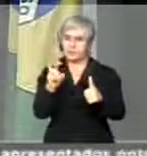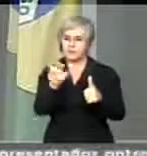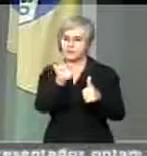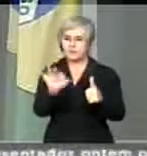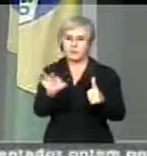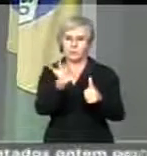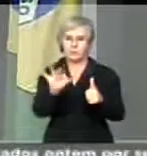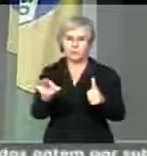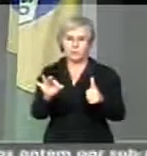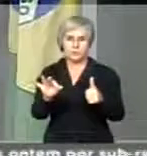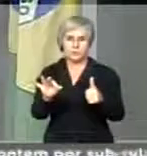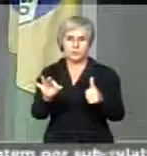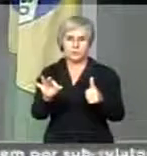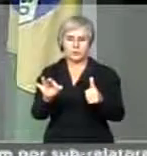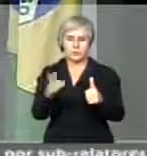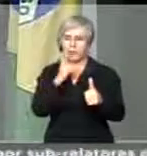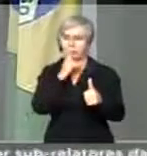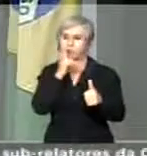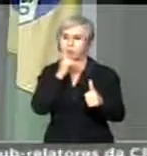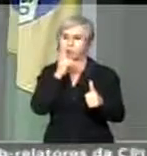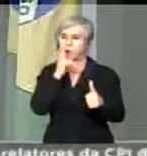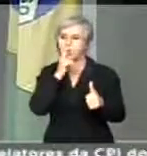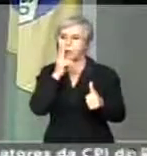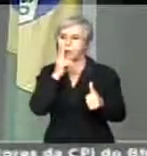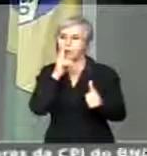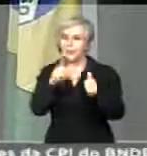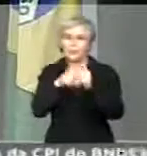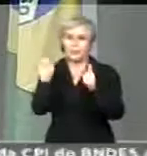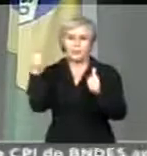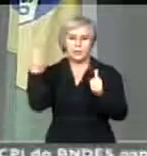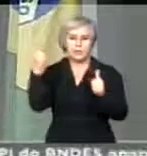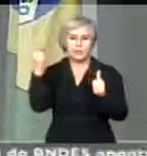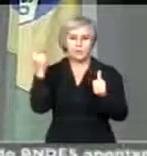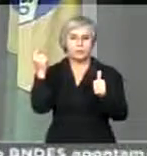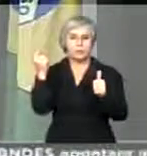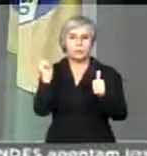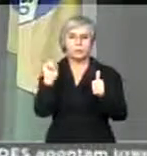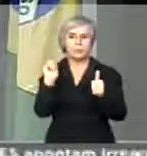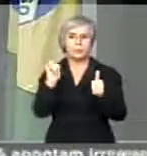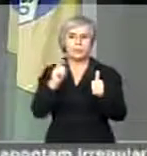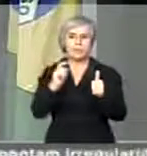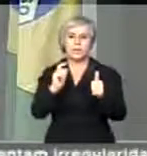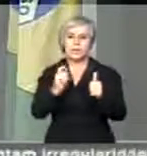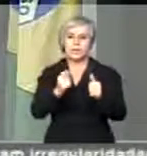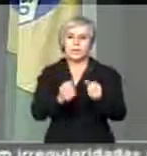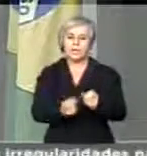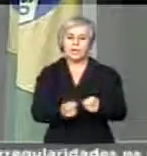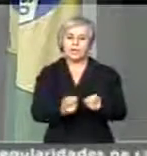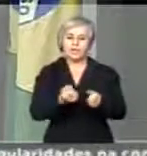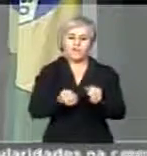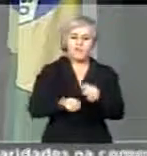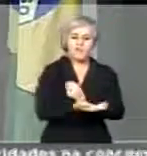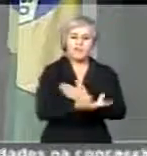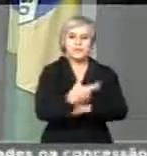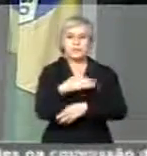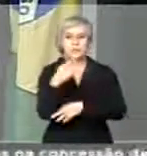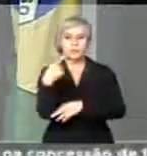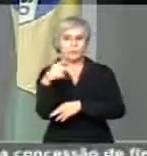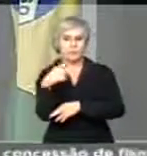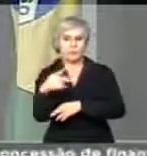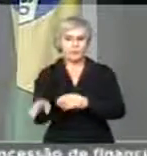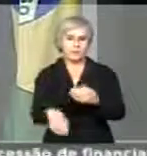35% do consumo de cigarros no Rio Grande do Sul é contrabandeado do Paraguai. No Paraná, mais